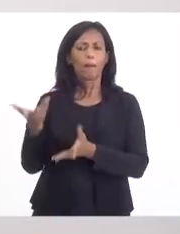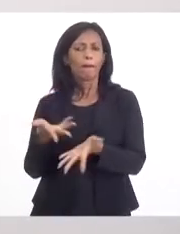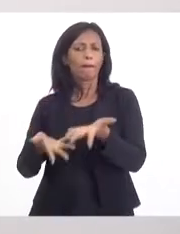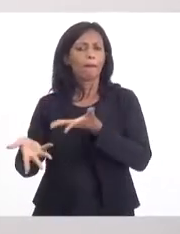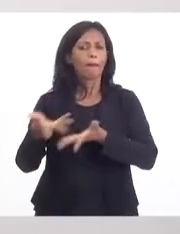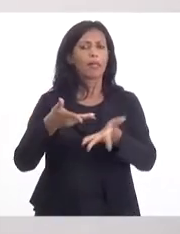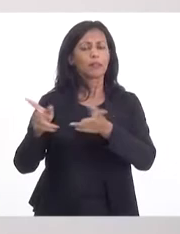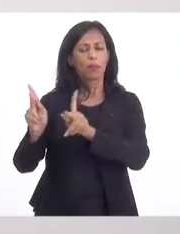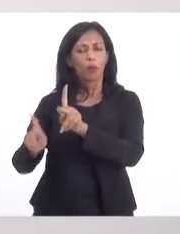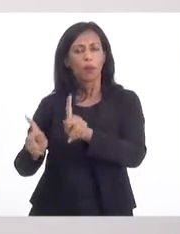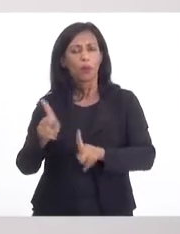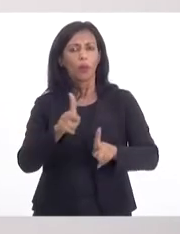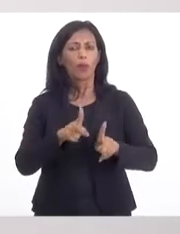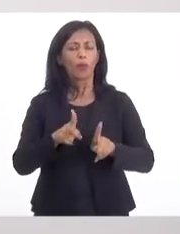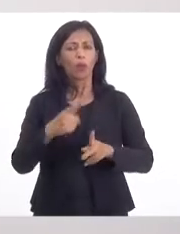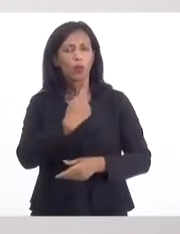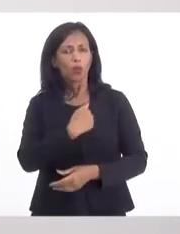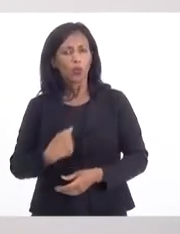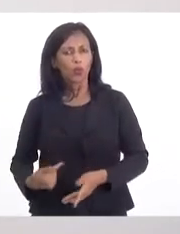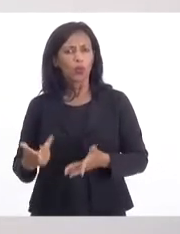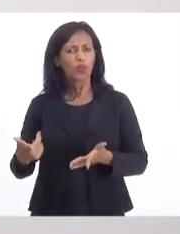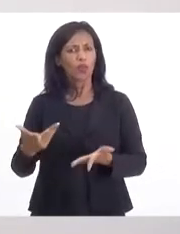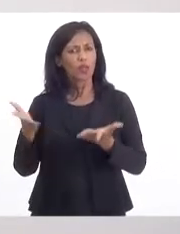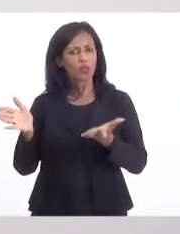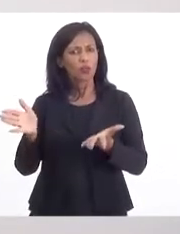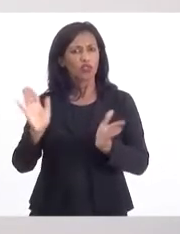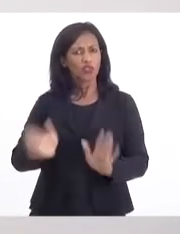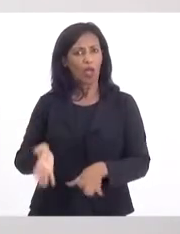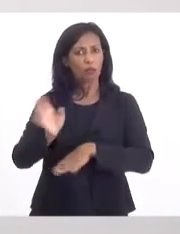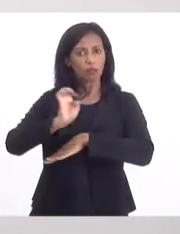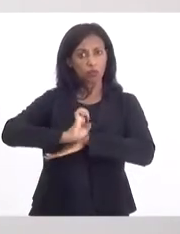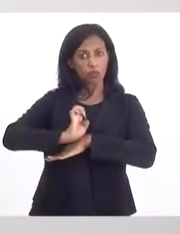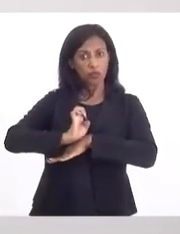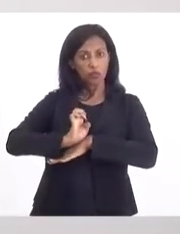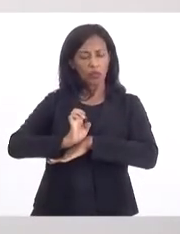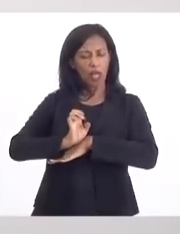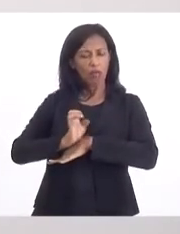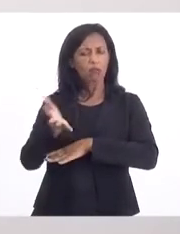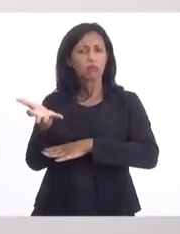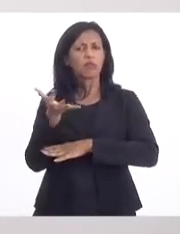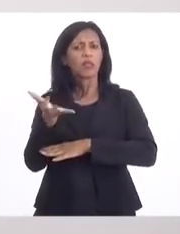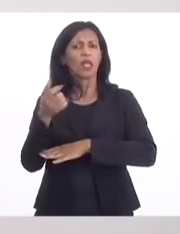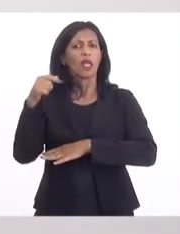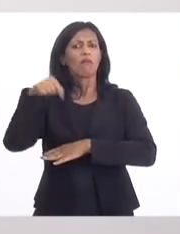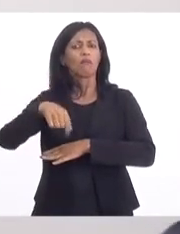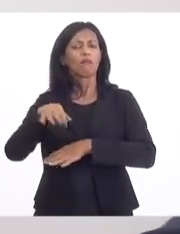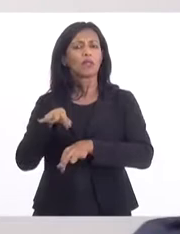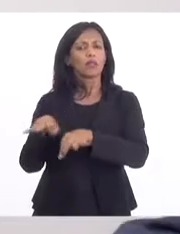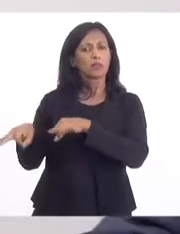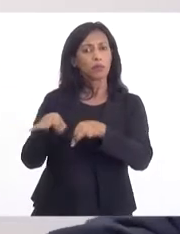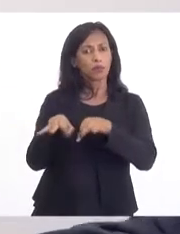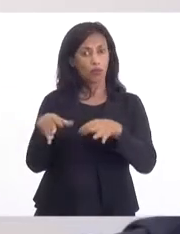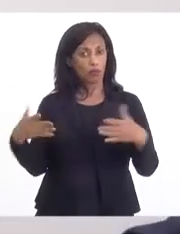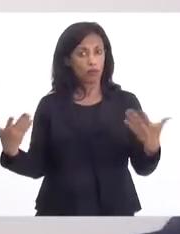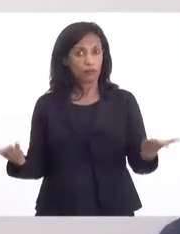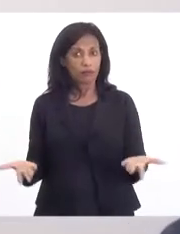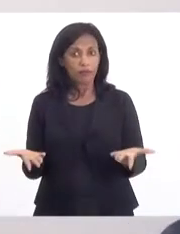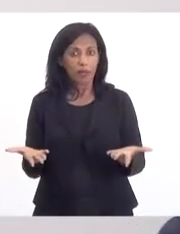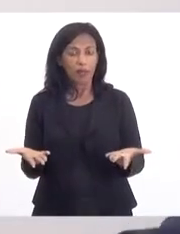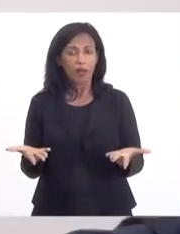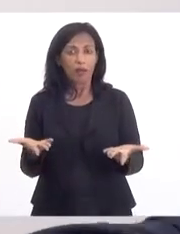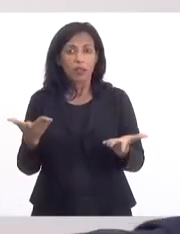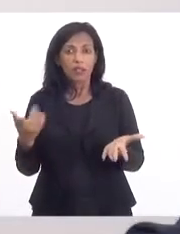participação popular que o governador do estado pretende nesse projeto. Afinal de contas,